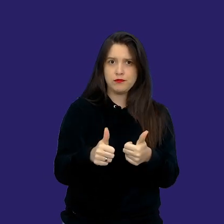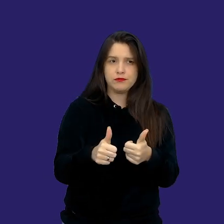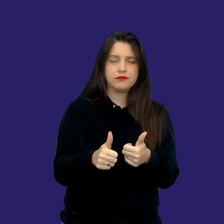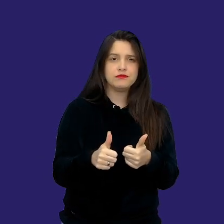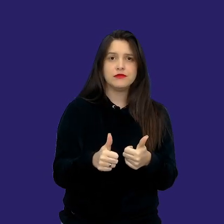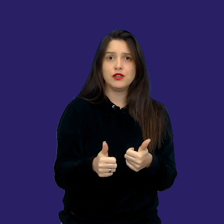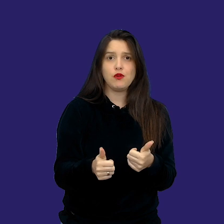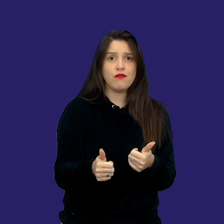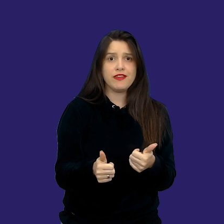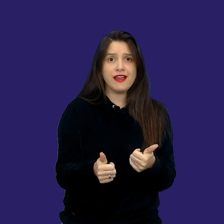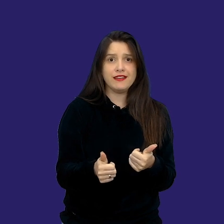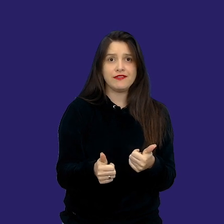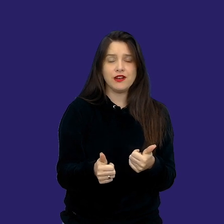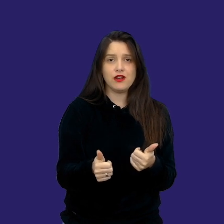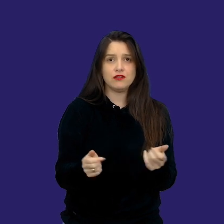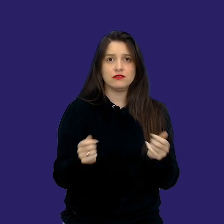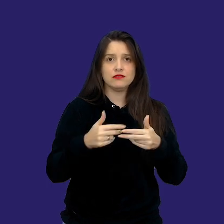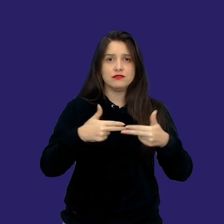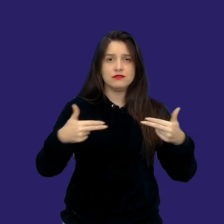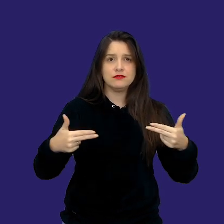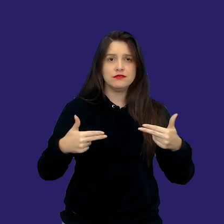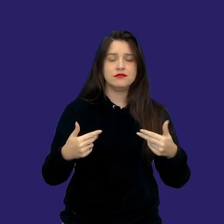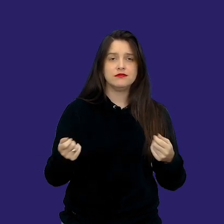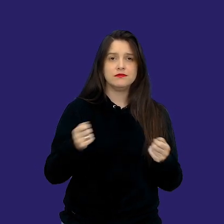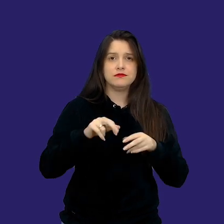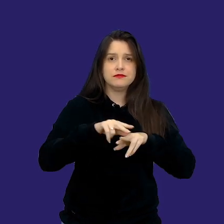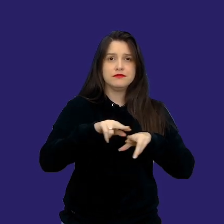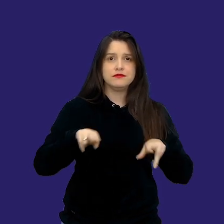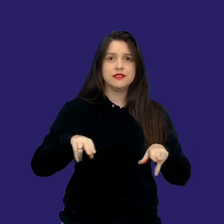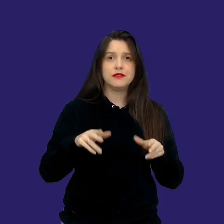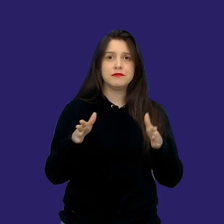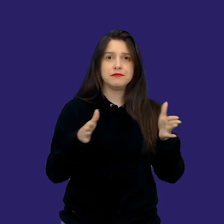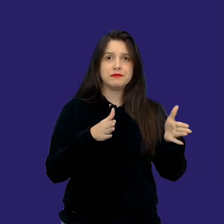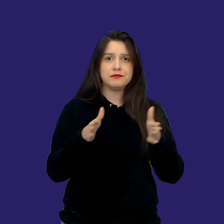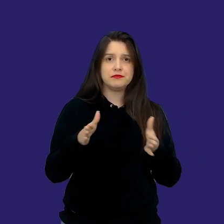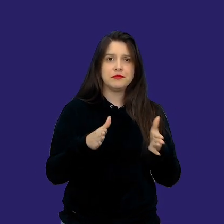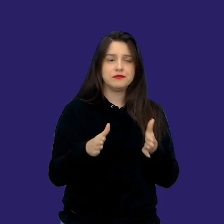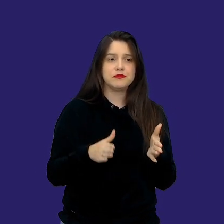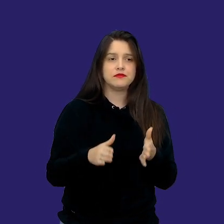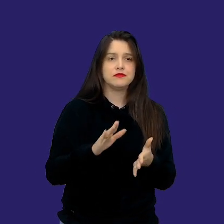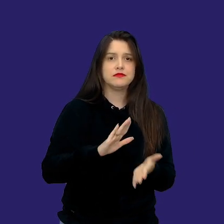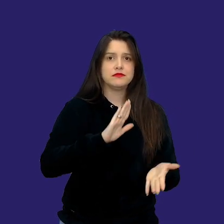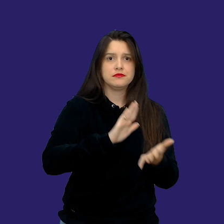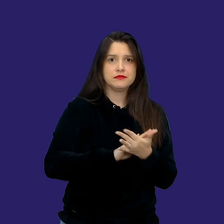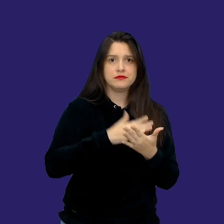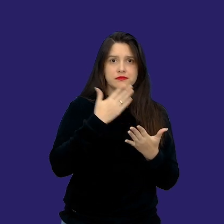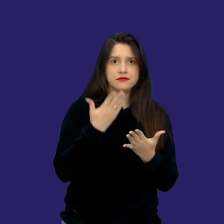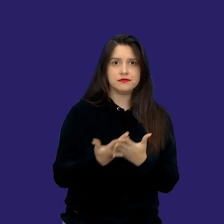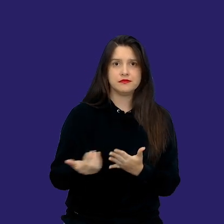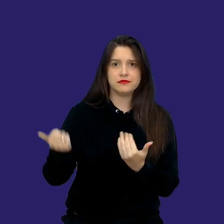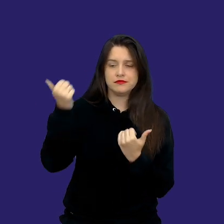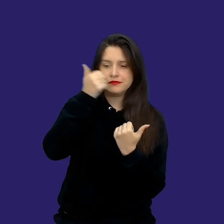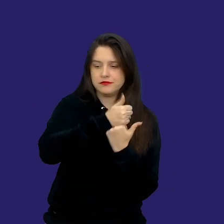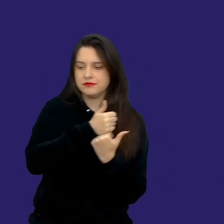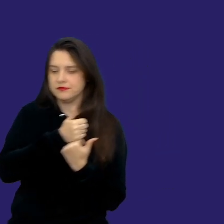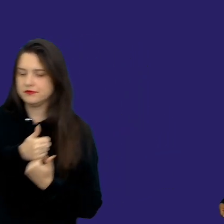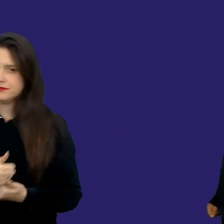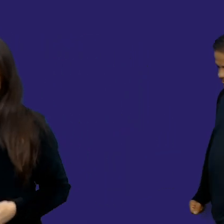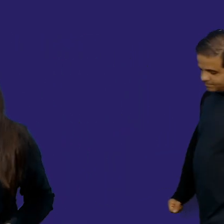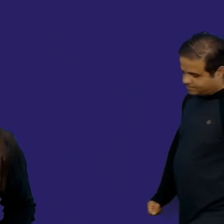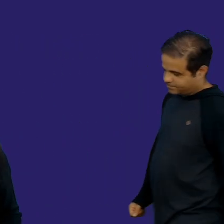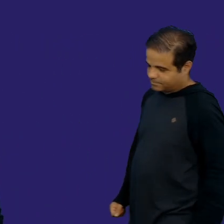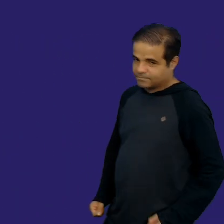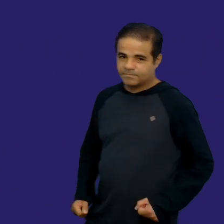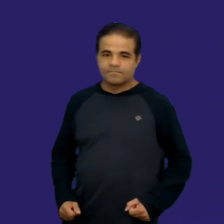Ou você pode acessar pelo site do Currículo Paulista. É só você ir lá